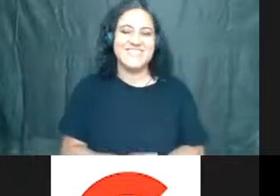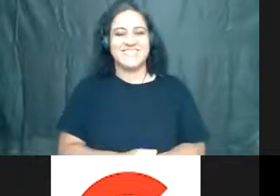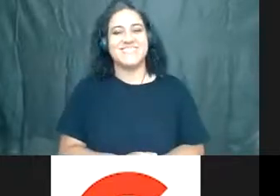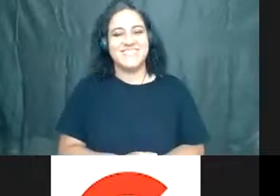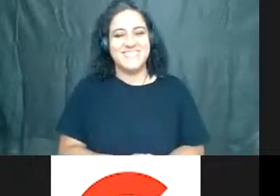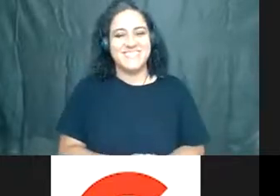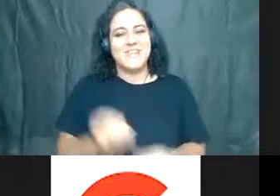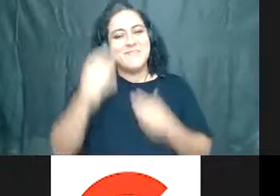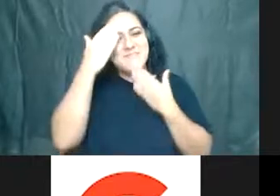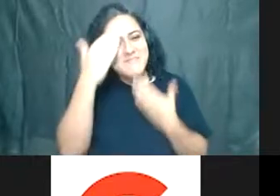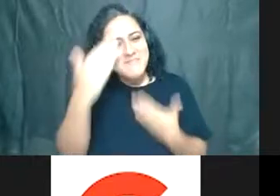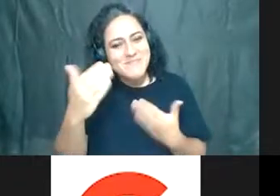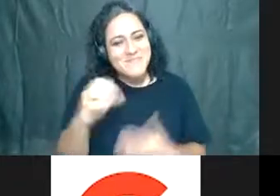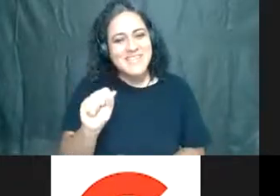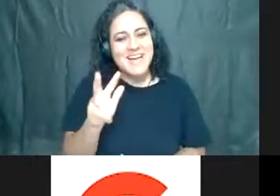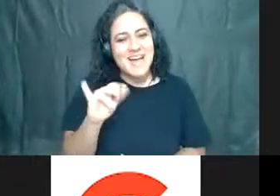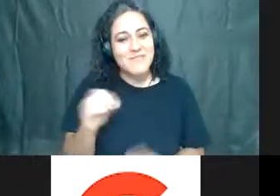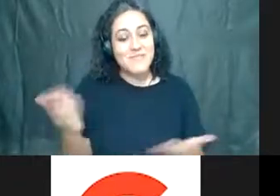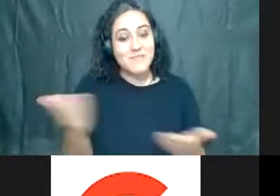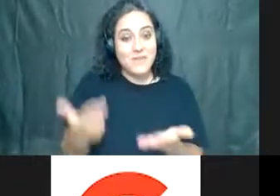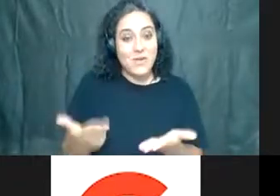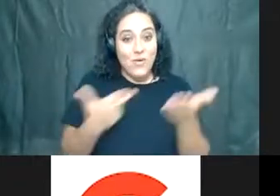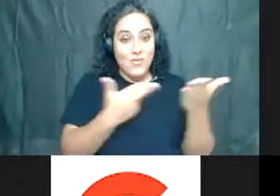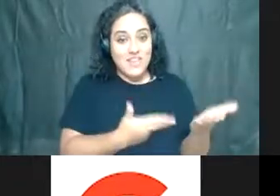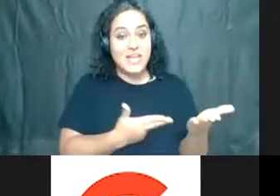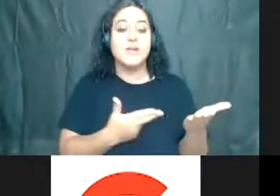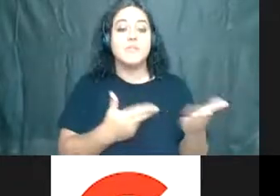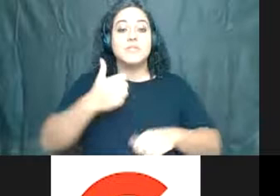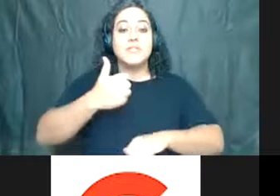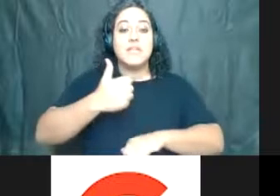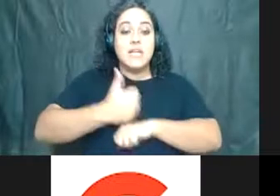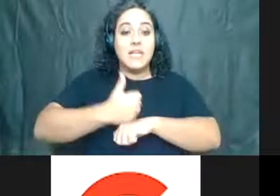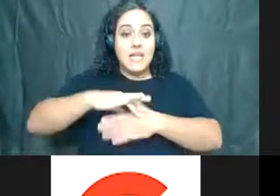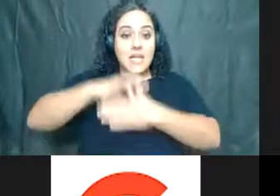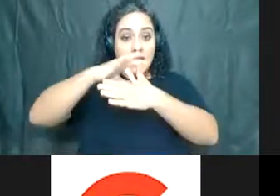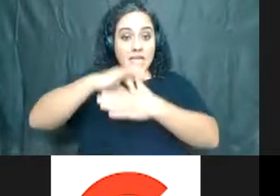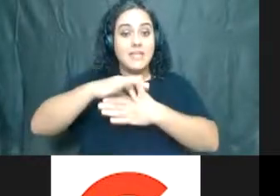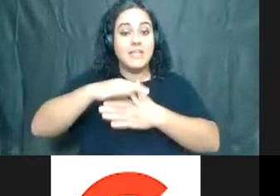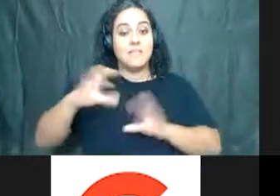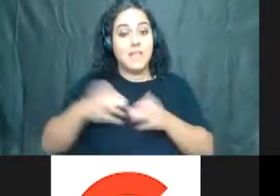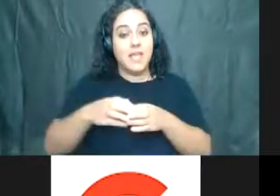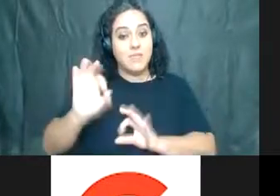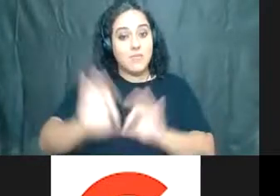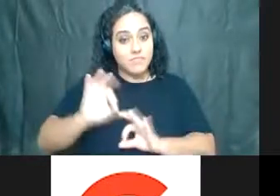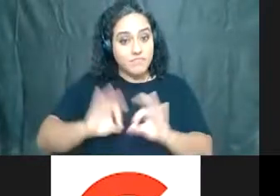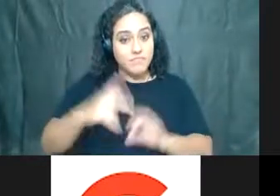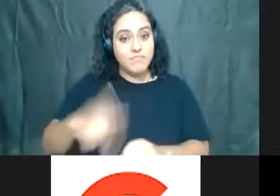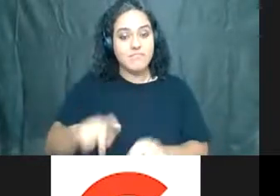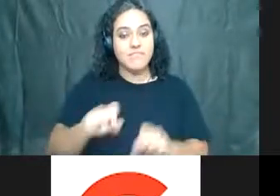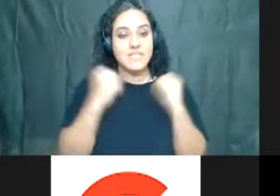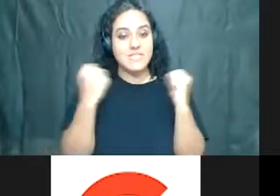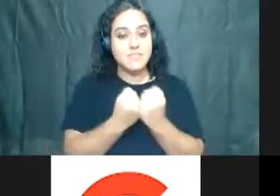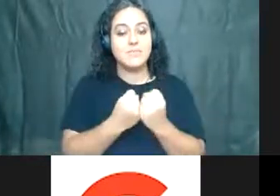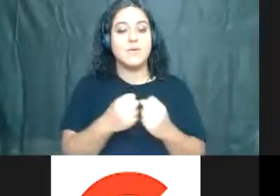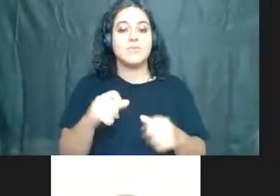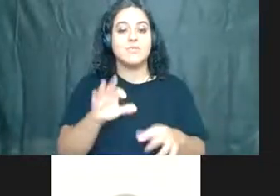Muito obrigado, Sávio. Convidamos agora o líder da equipe organizadora do simpósio dos programas de pós-graduação do